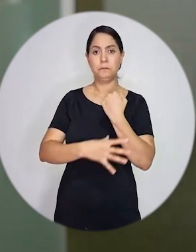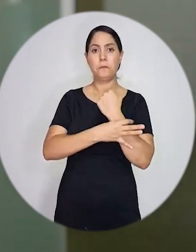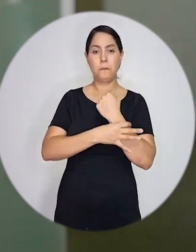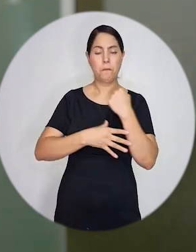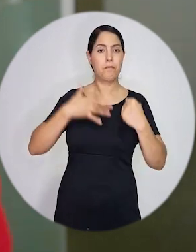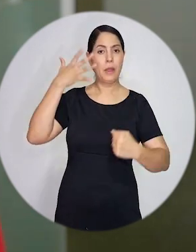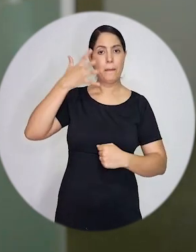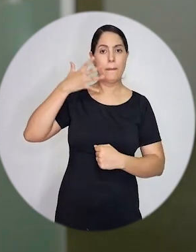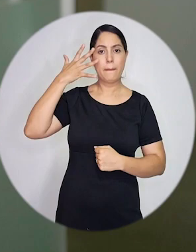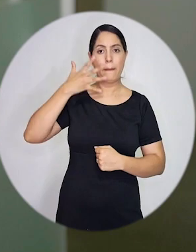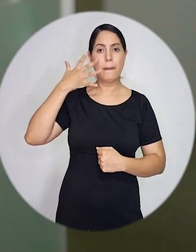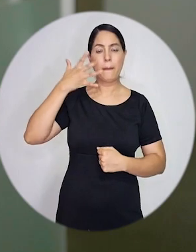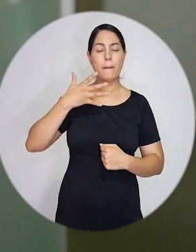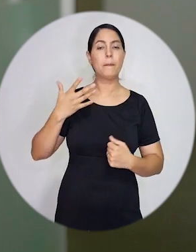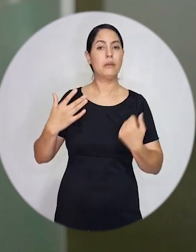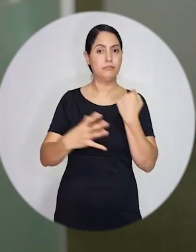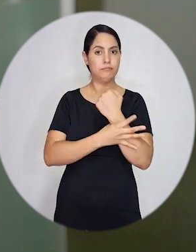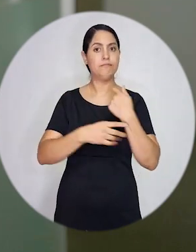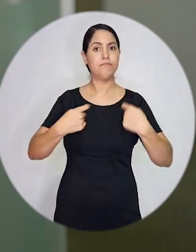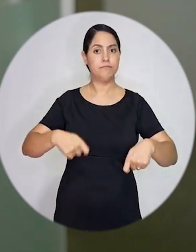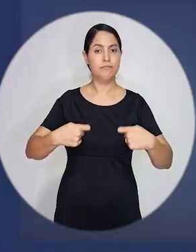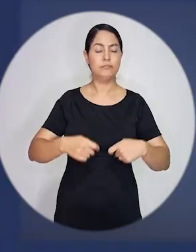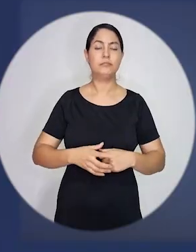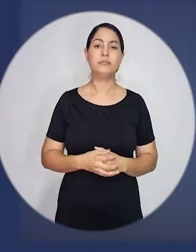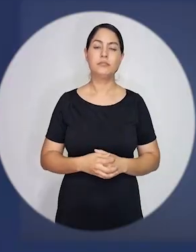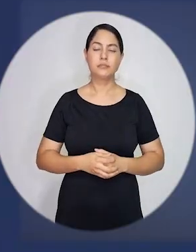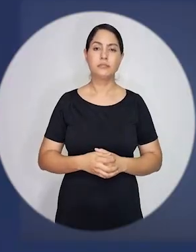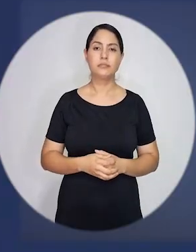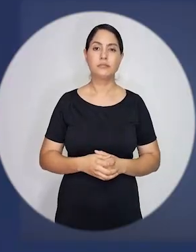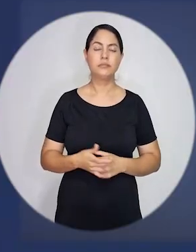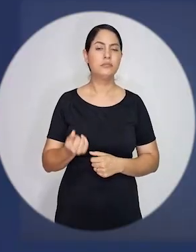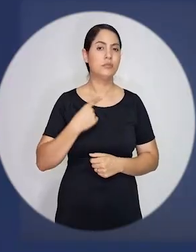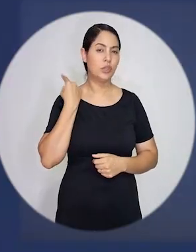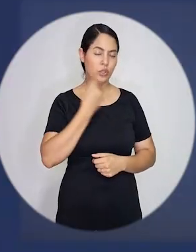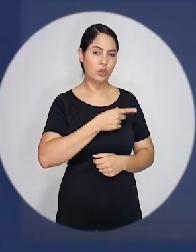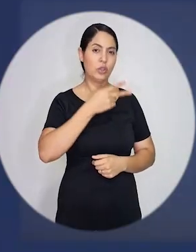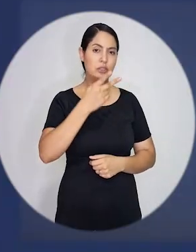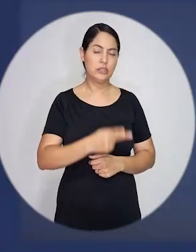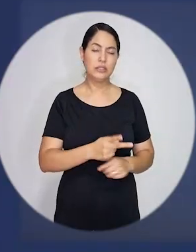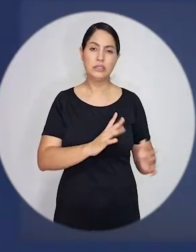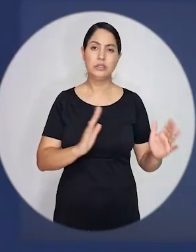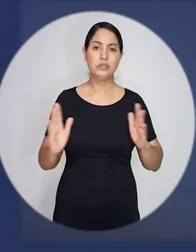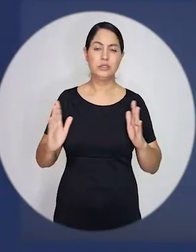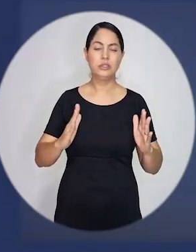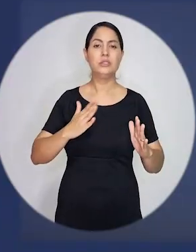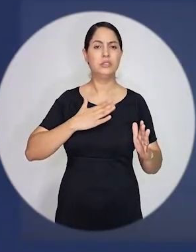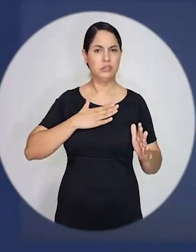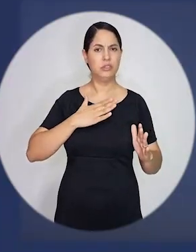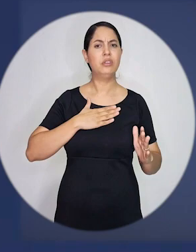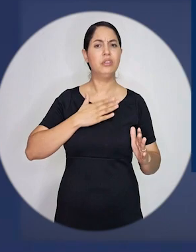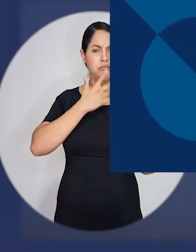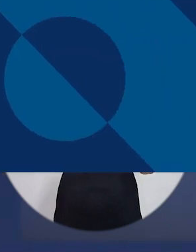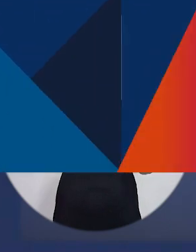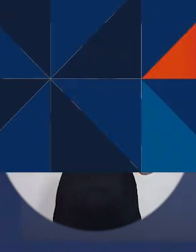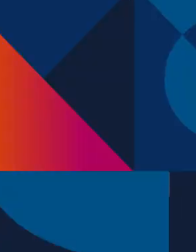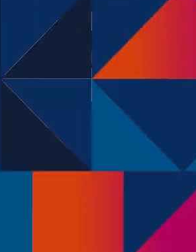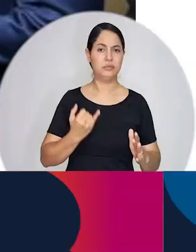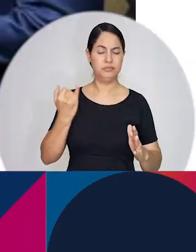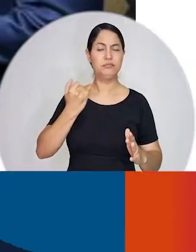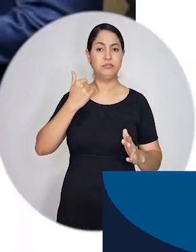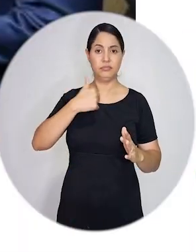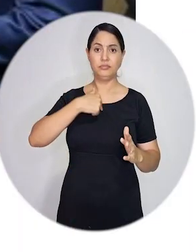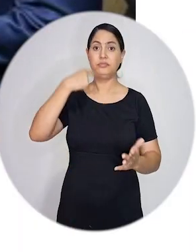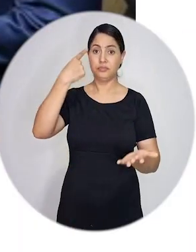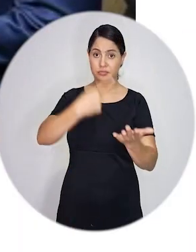necessidade da garantia da sustentação oral. Chegamos a um ponto que eu considero muito importante, e eu me comprometi